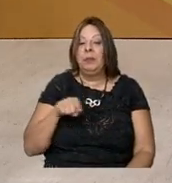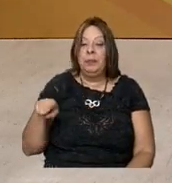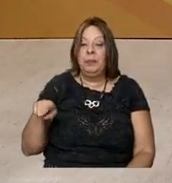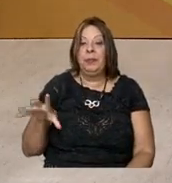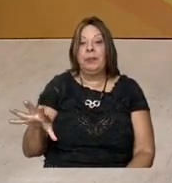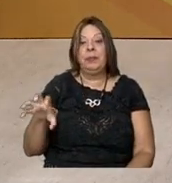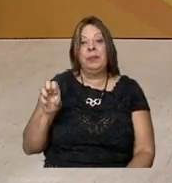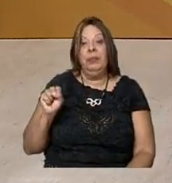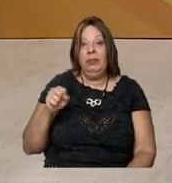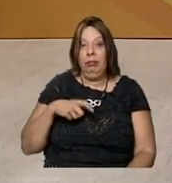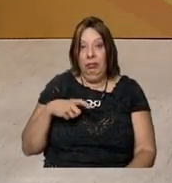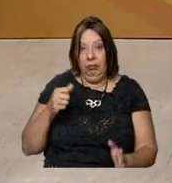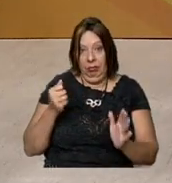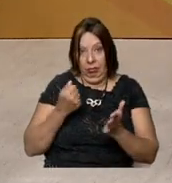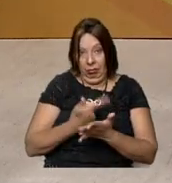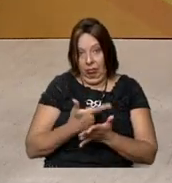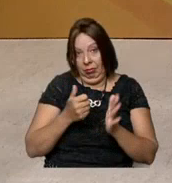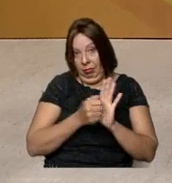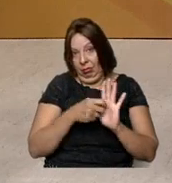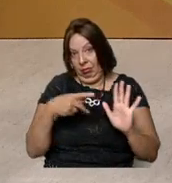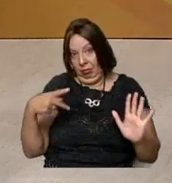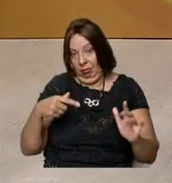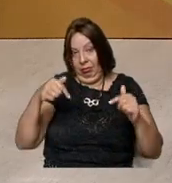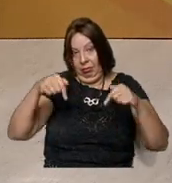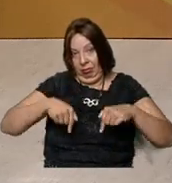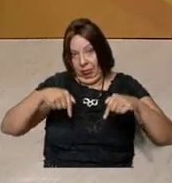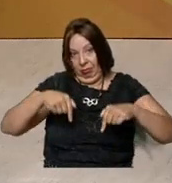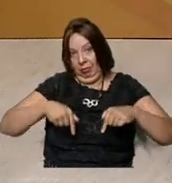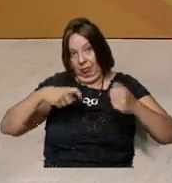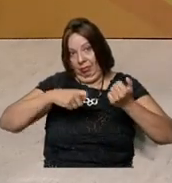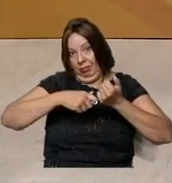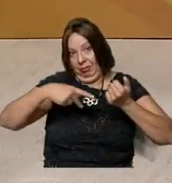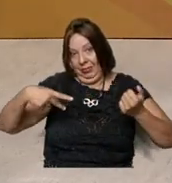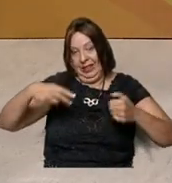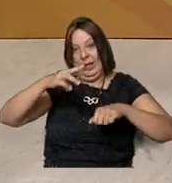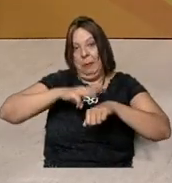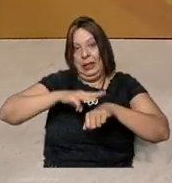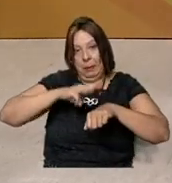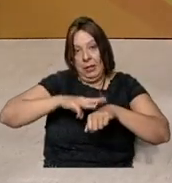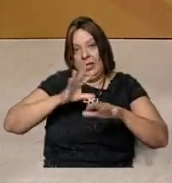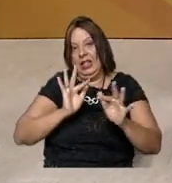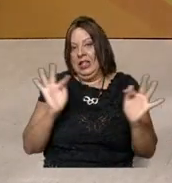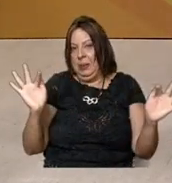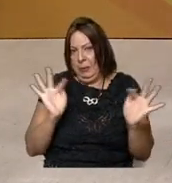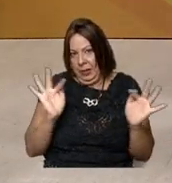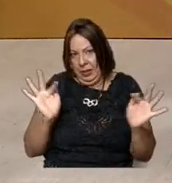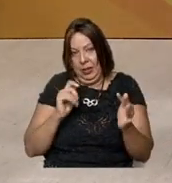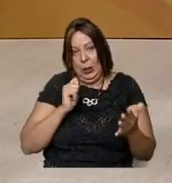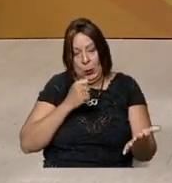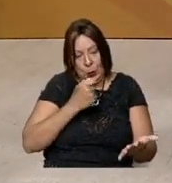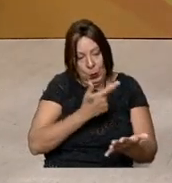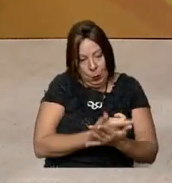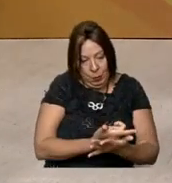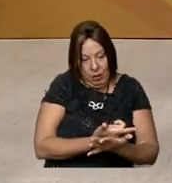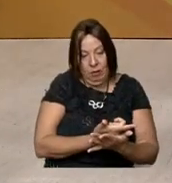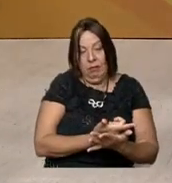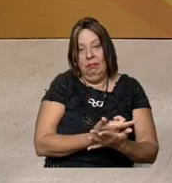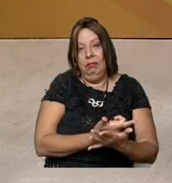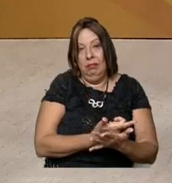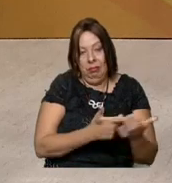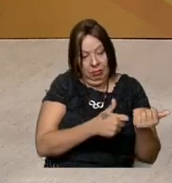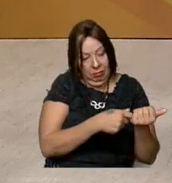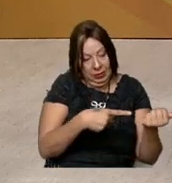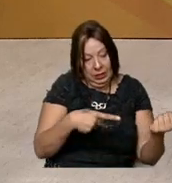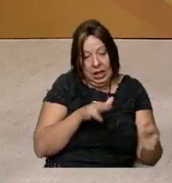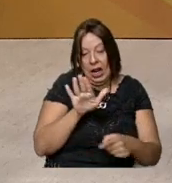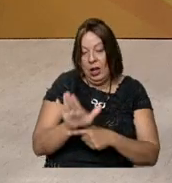e já garante o seu. Isso, aqui no Caju Cap a matemática é simples. Você garante seu título, automaticamente ajuda